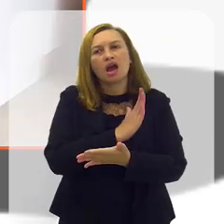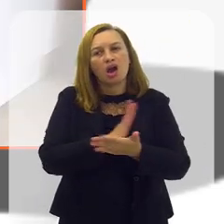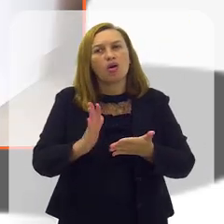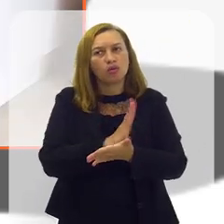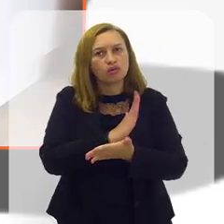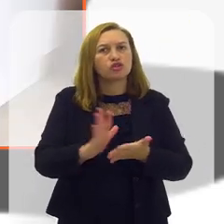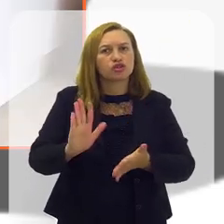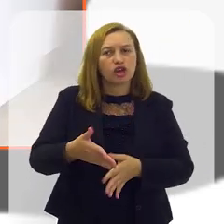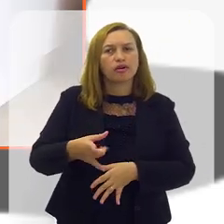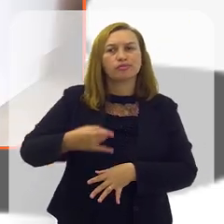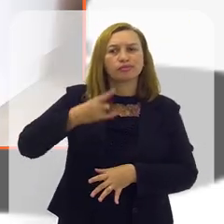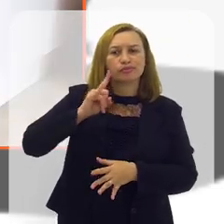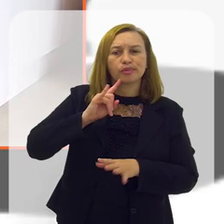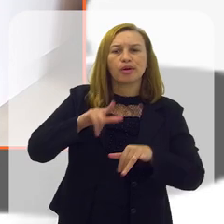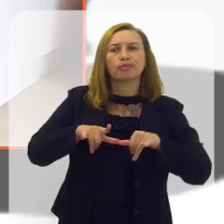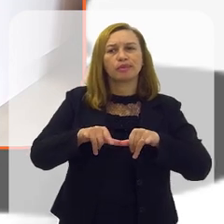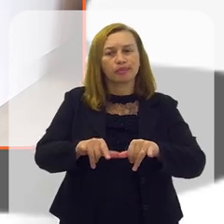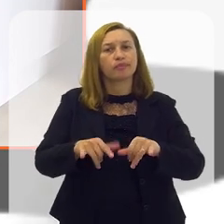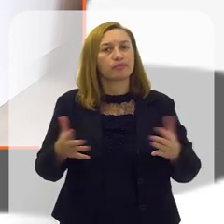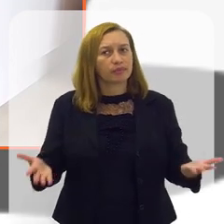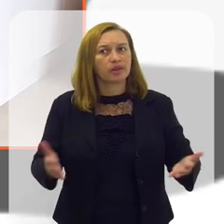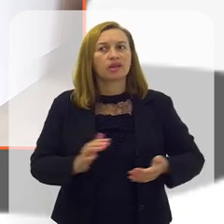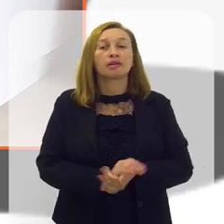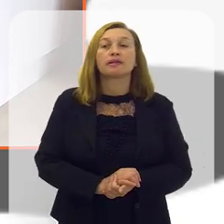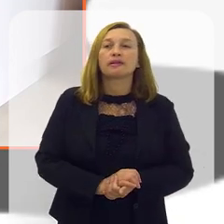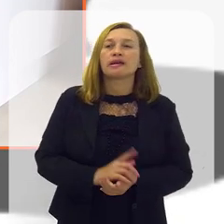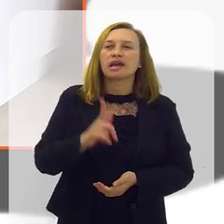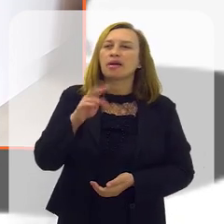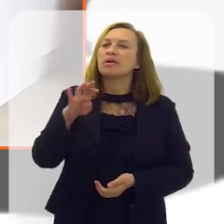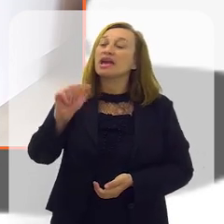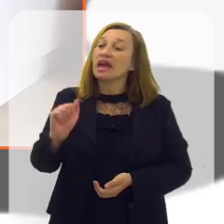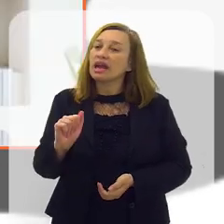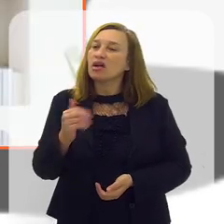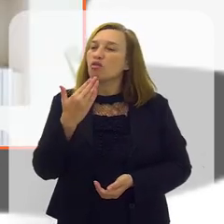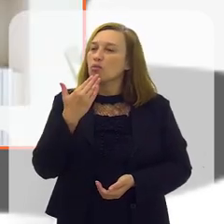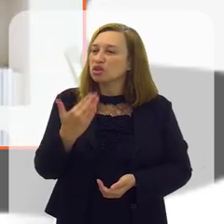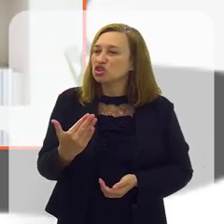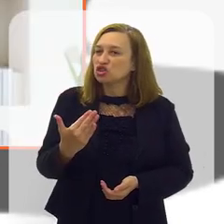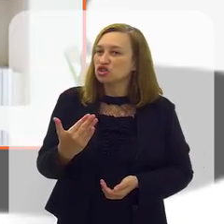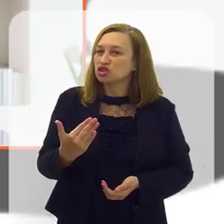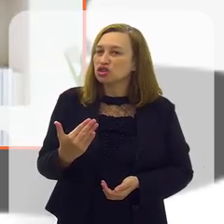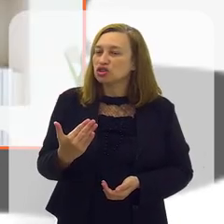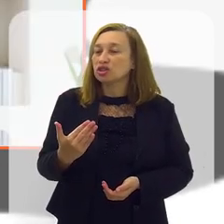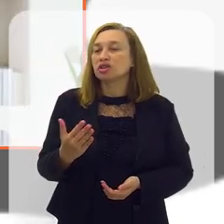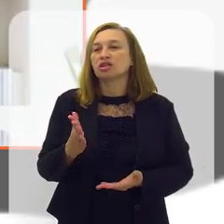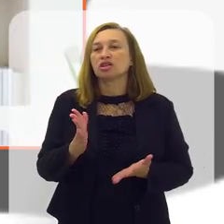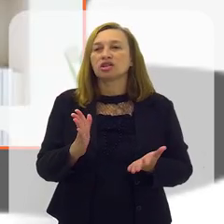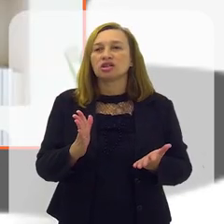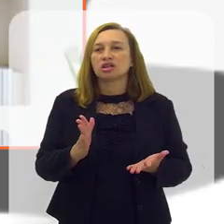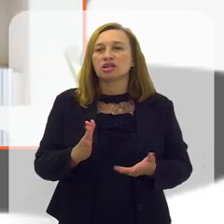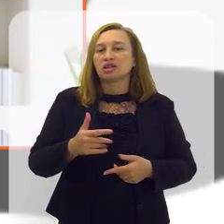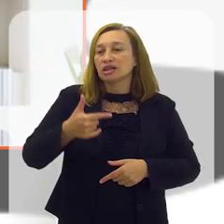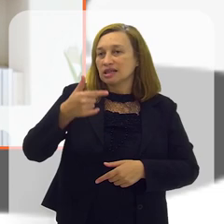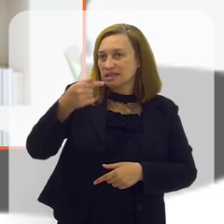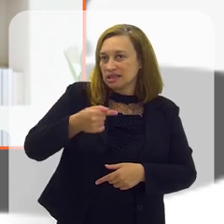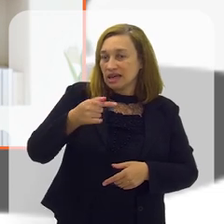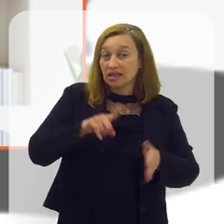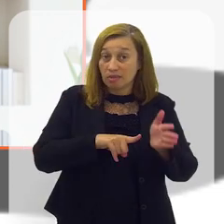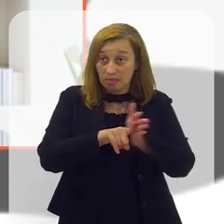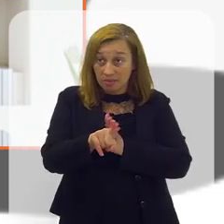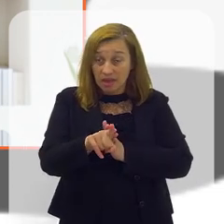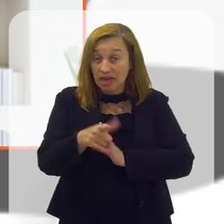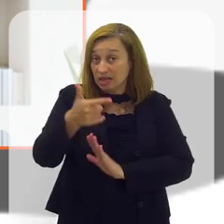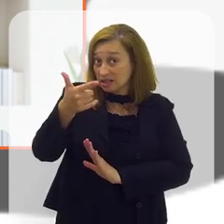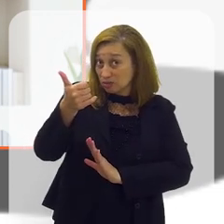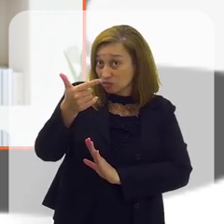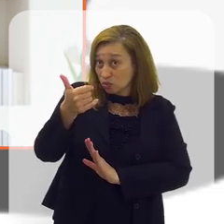ir no mercado, alguns já têm caixa eletrônico, mas ainda passamos pelo caixa, né? Gabriela, eu vou pedir, como nós estamos